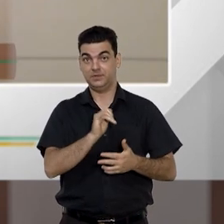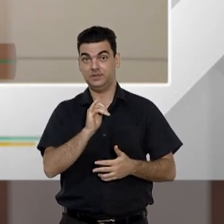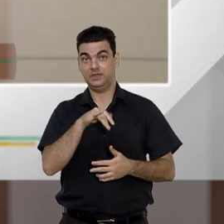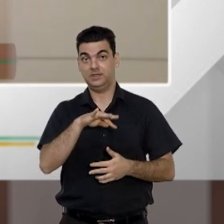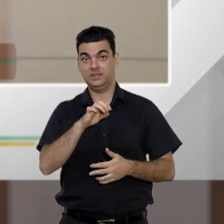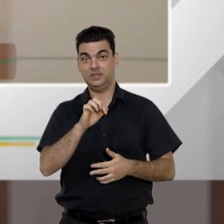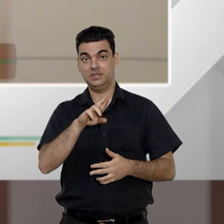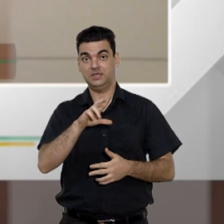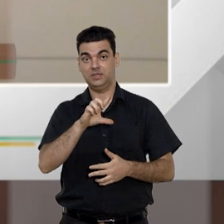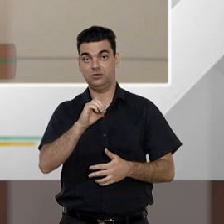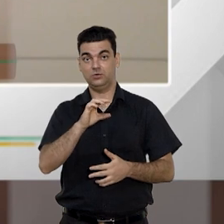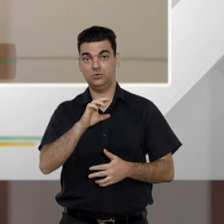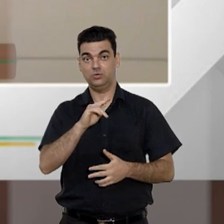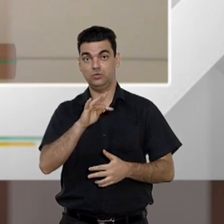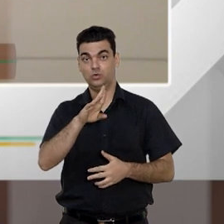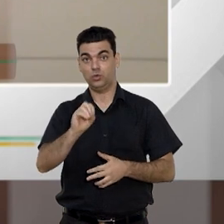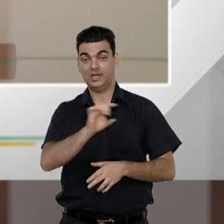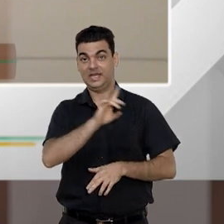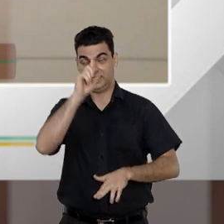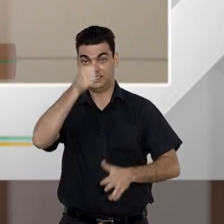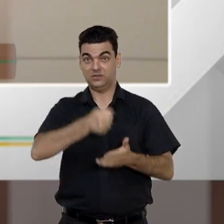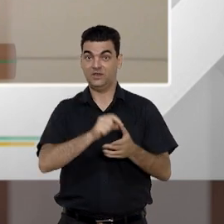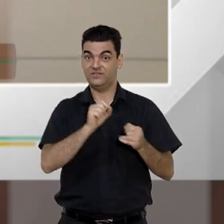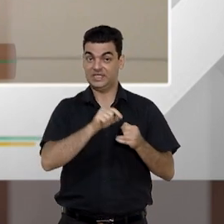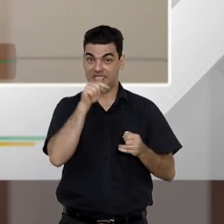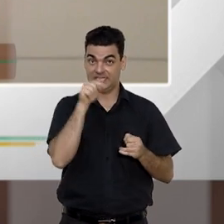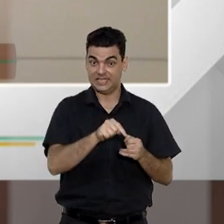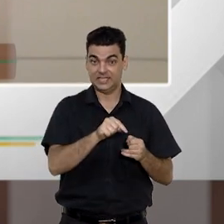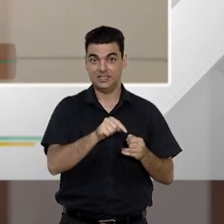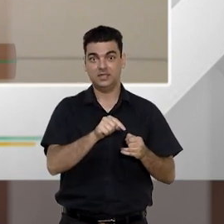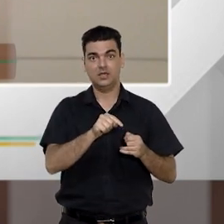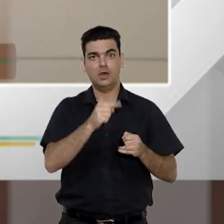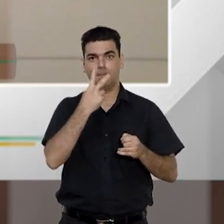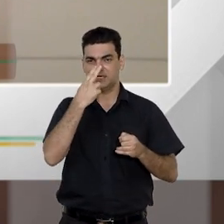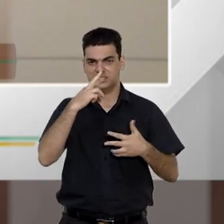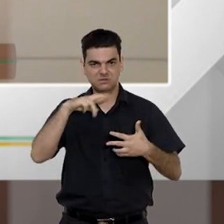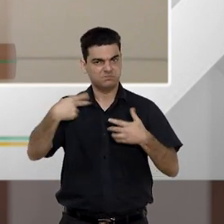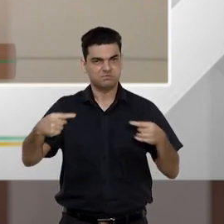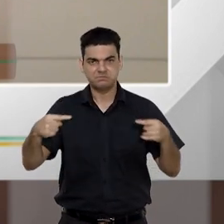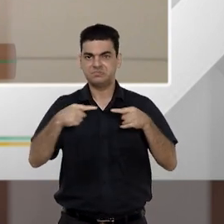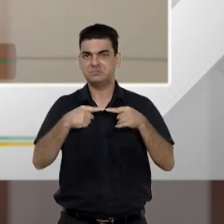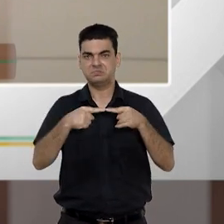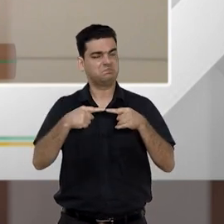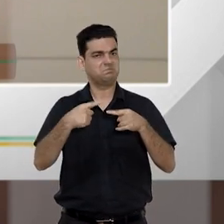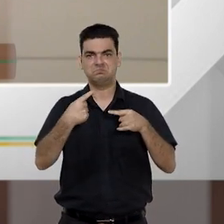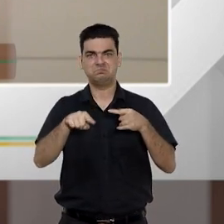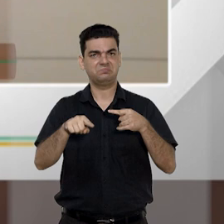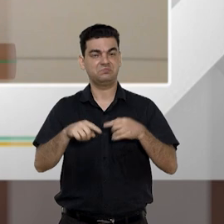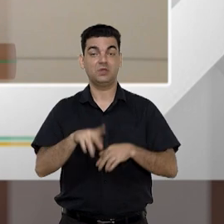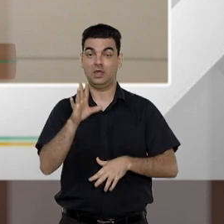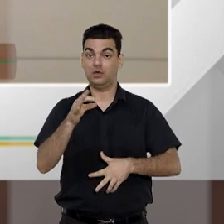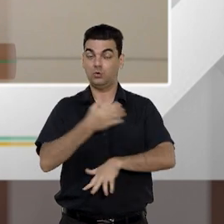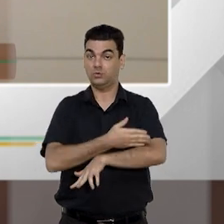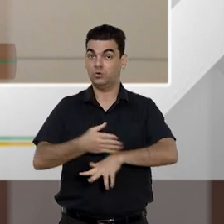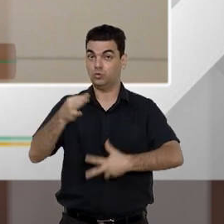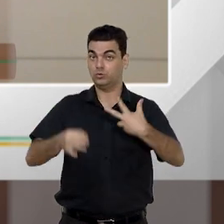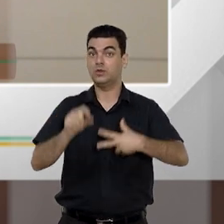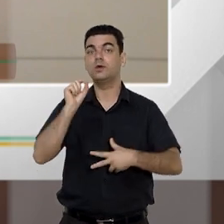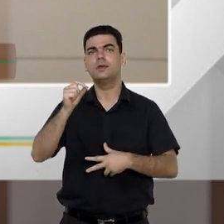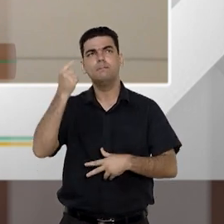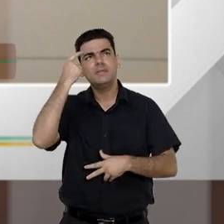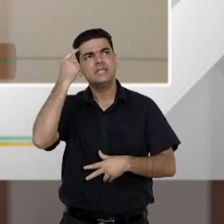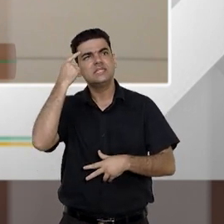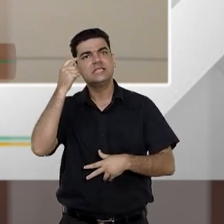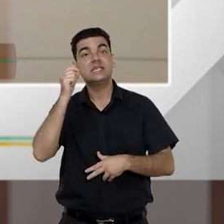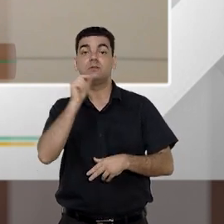decisões interlocutórias em juizados especiais federais, dessas decisões interlocutórias, não existe previsão de recurso. A